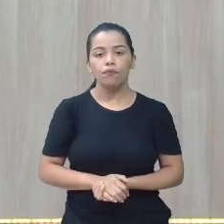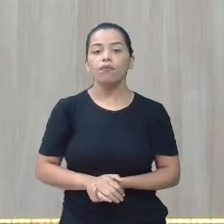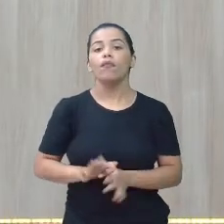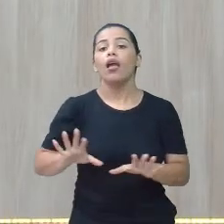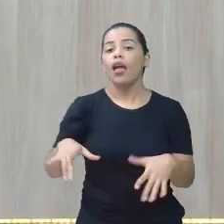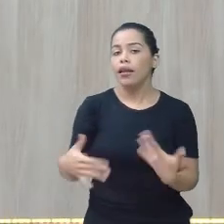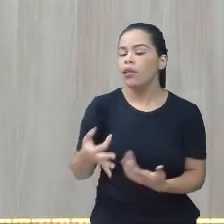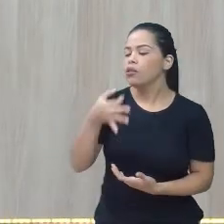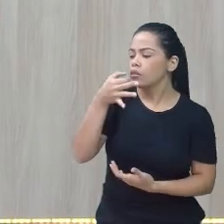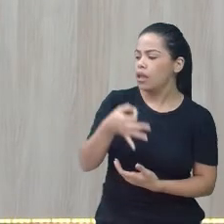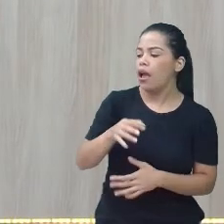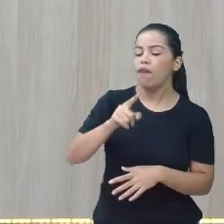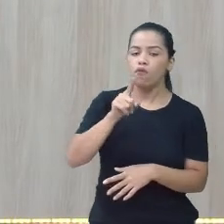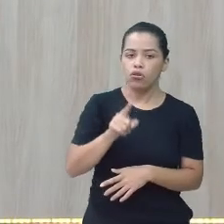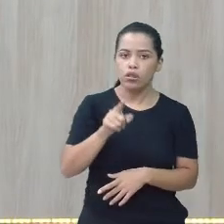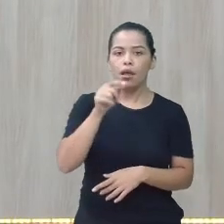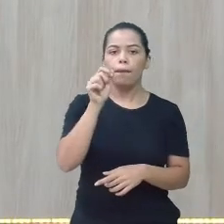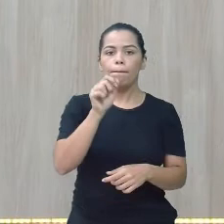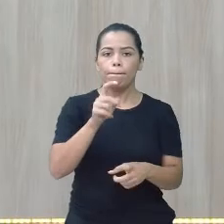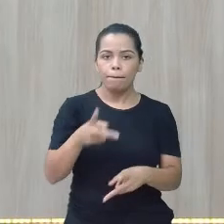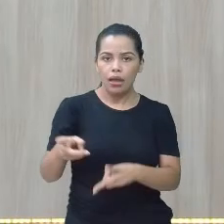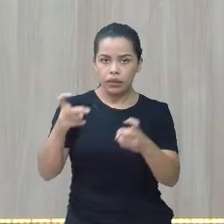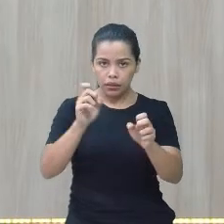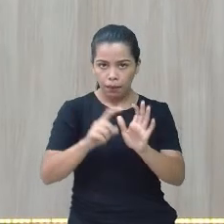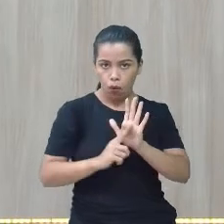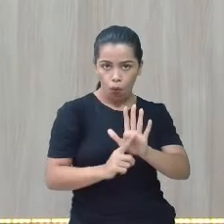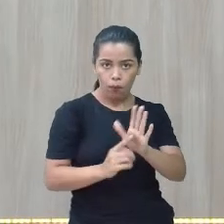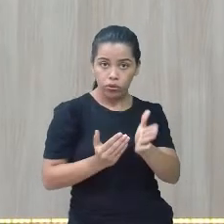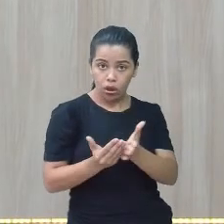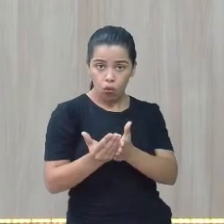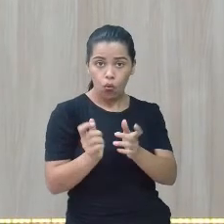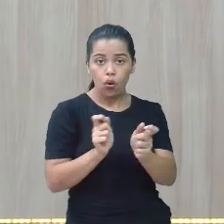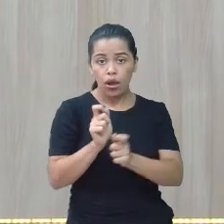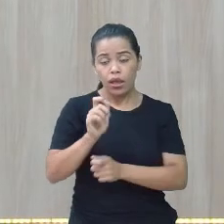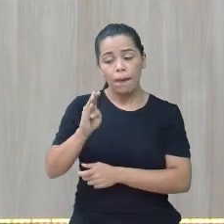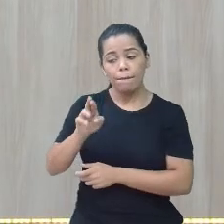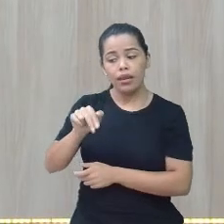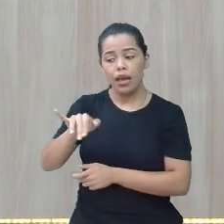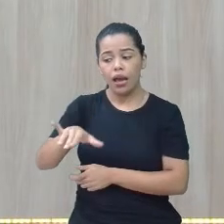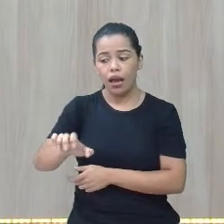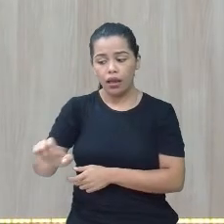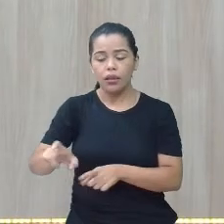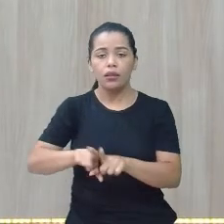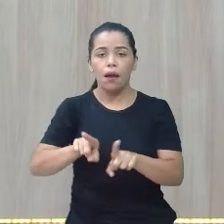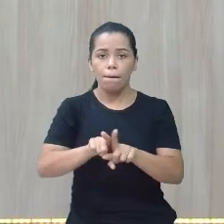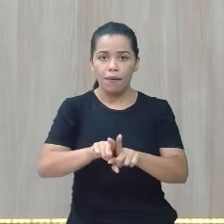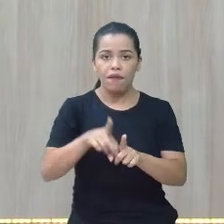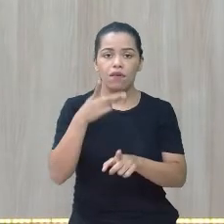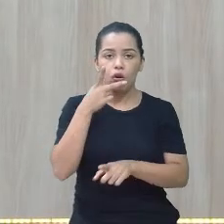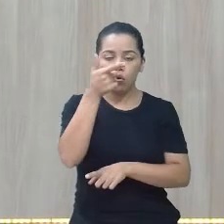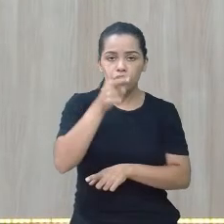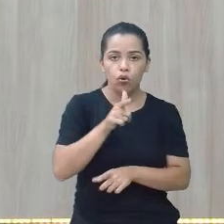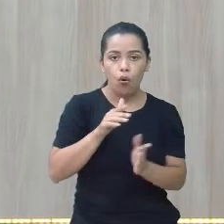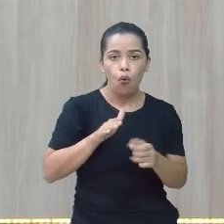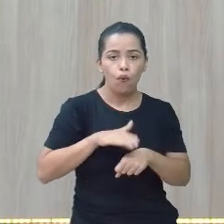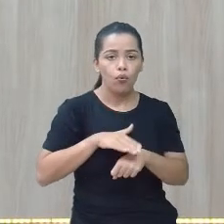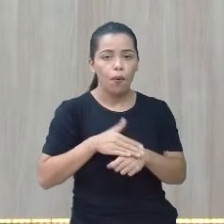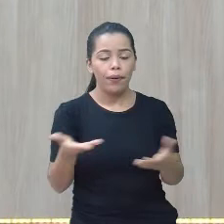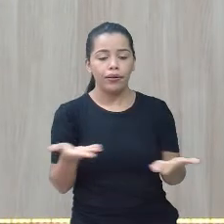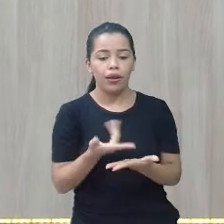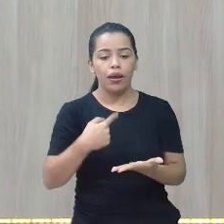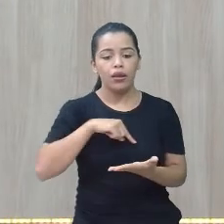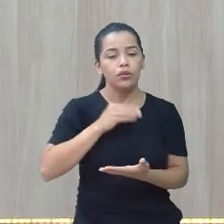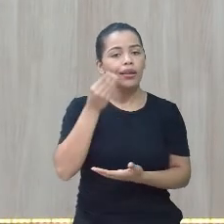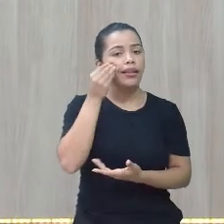Exatamente, né? Então, você percebe que tanto que eu trouxe inicialmente e o que o Briane reforçou agora, a gente nesse primeiro momento tenta entrar